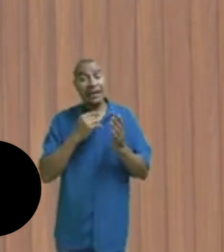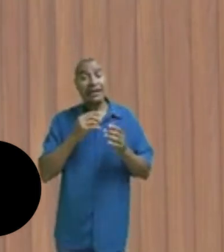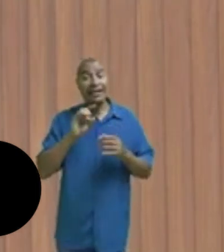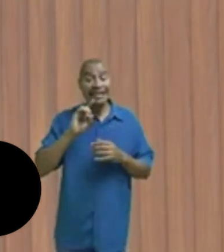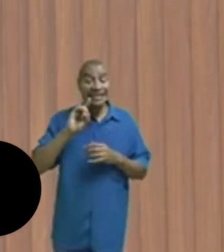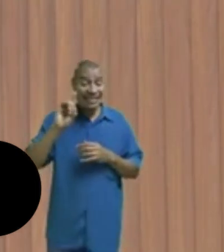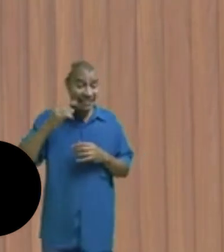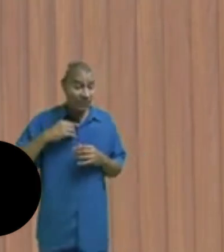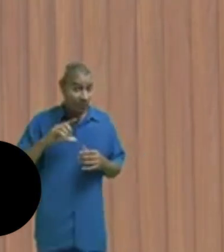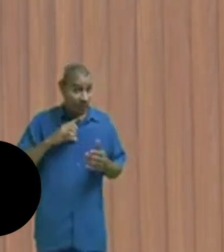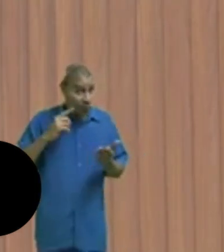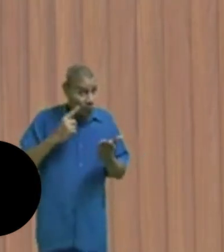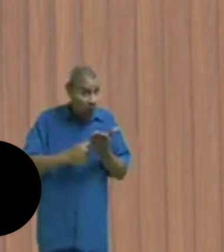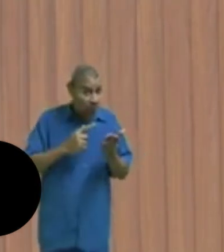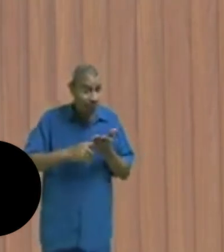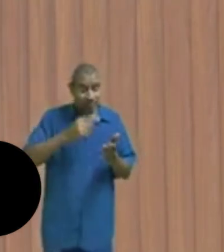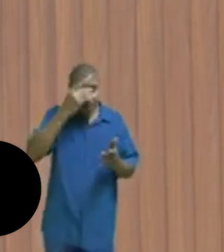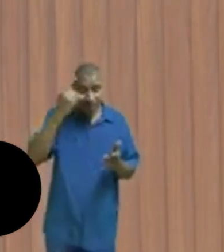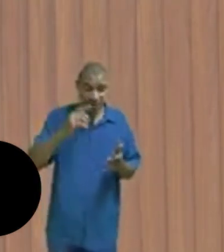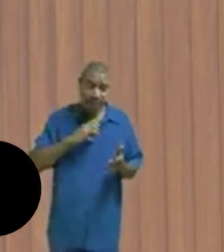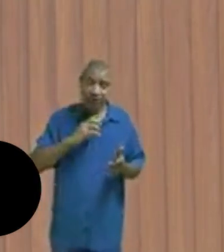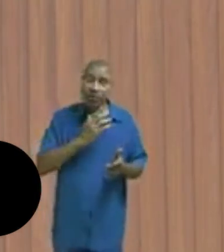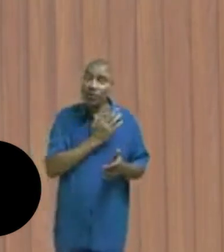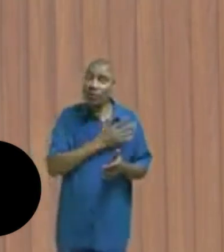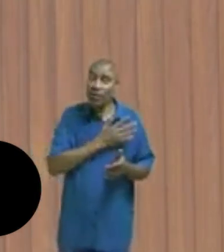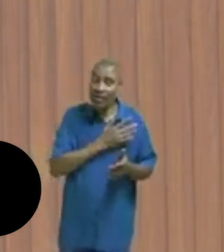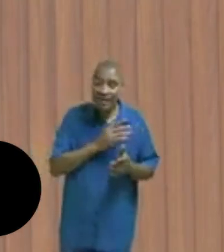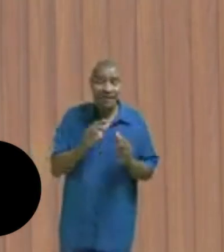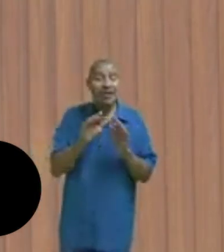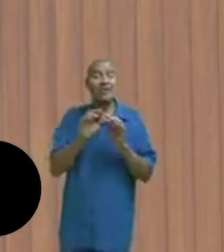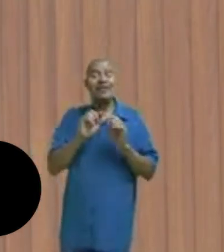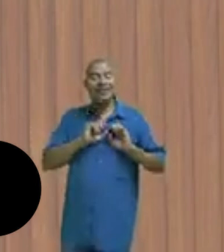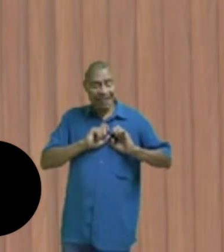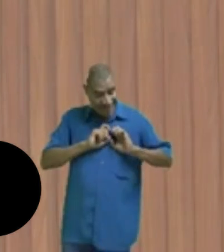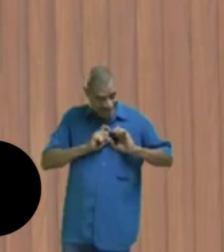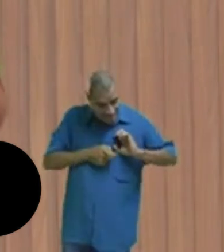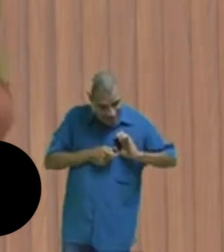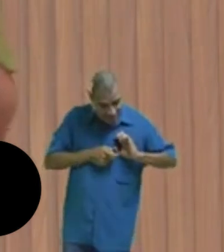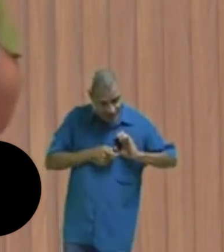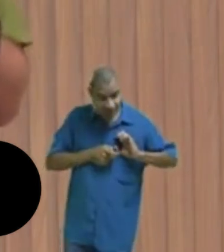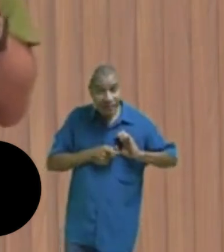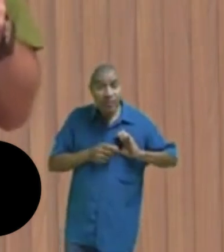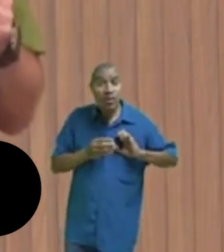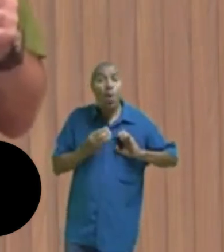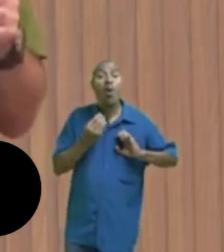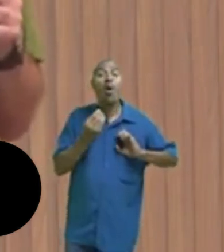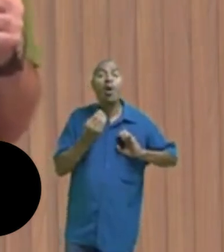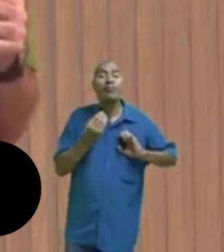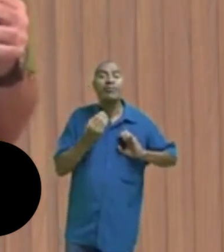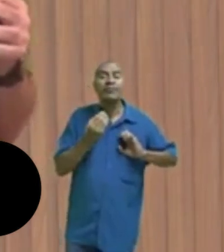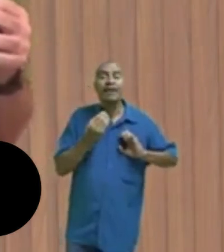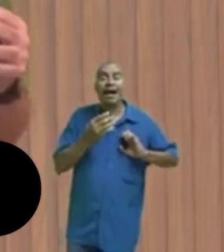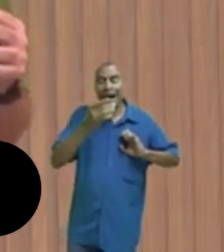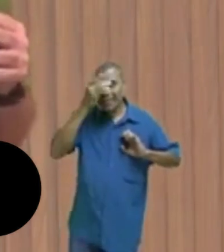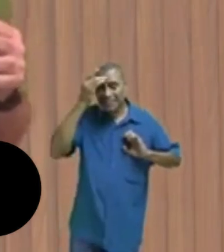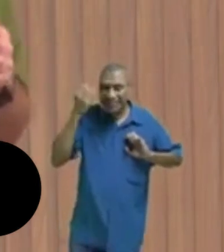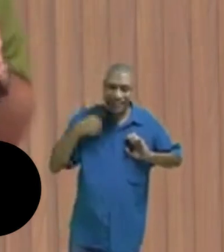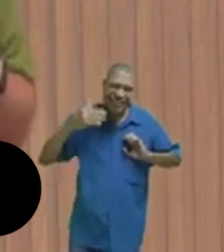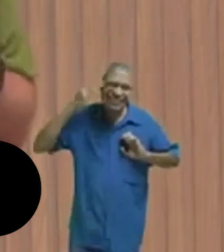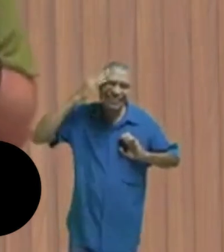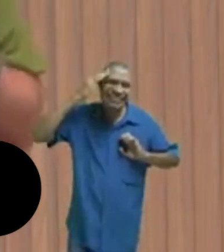está quebrantado. Que coração é esse? É o coração que foi alcançado pelo poder do Espírito